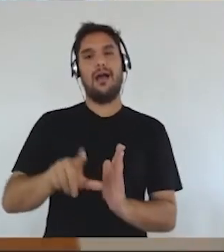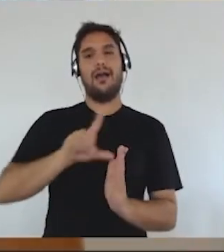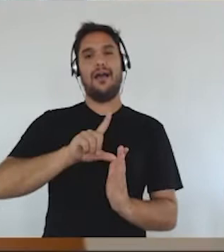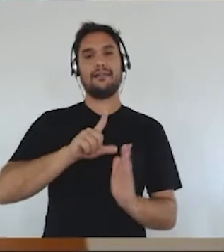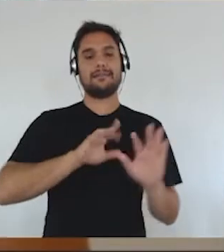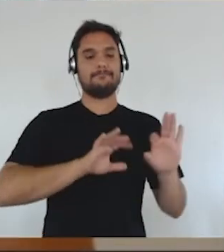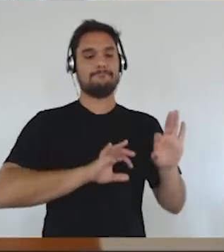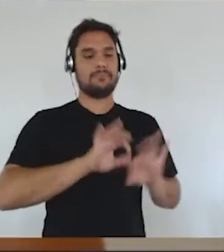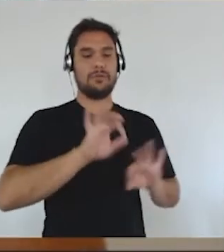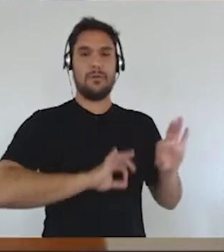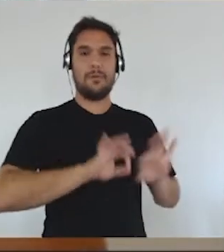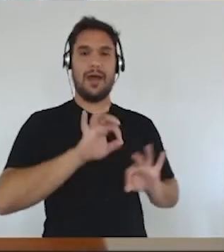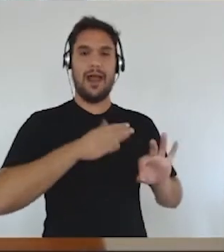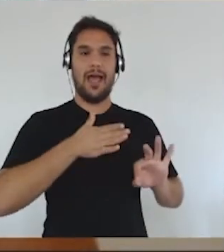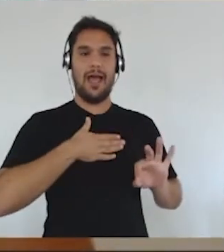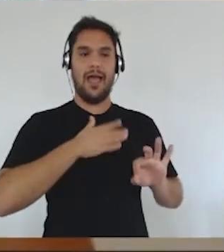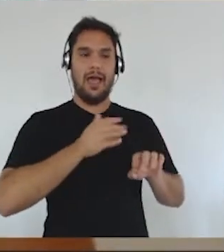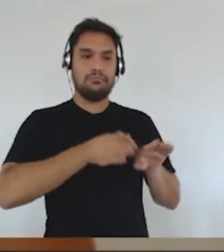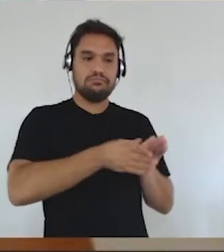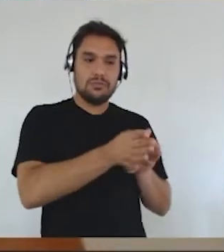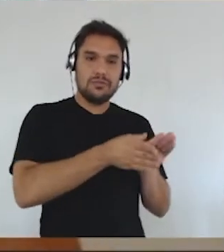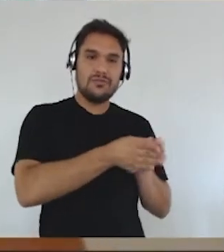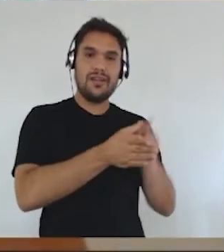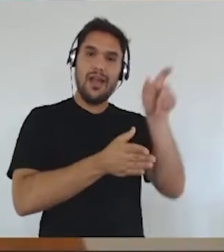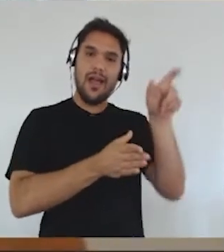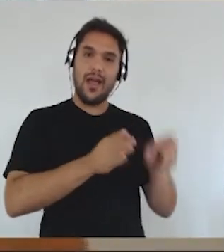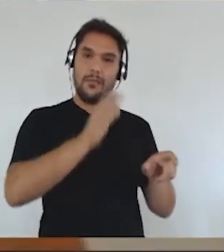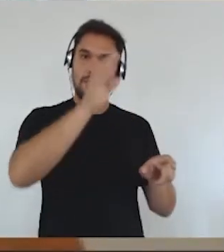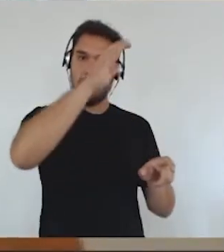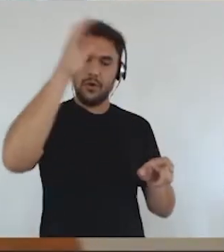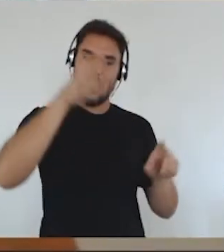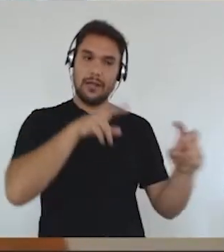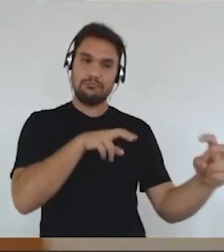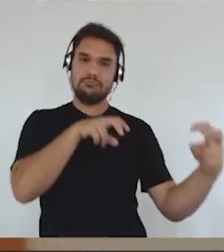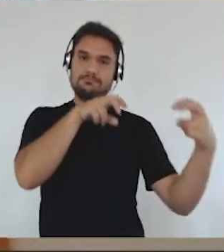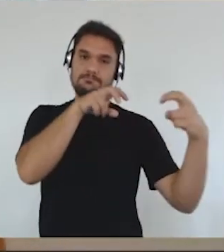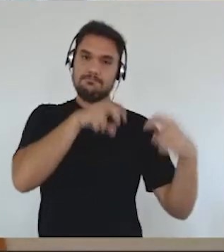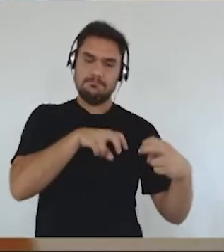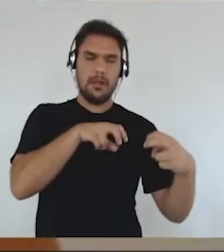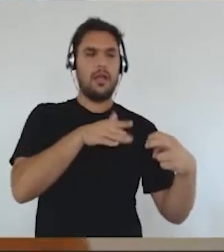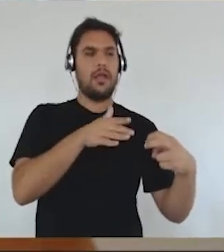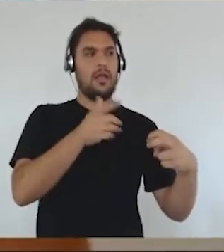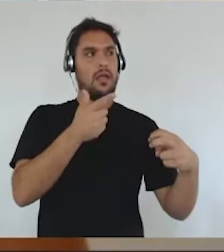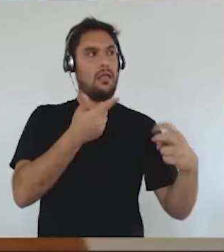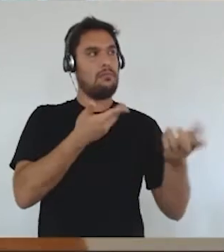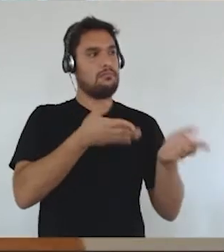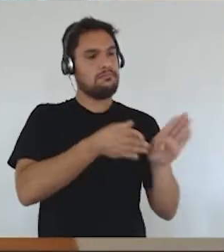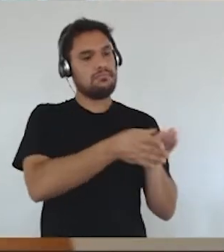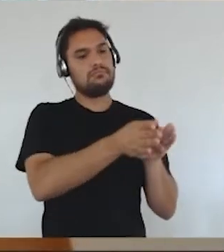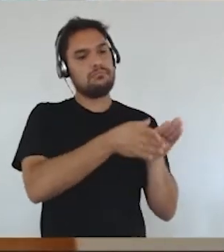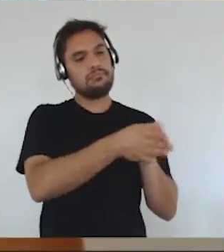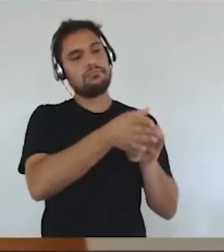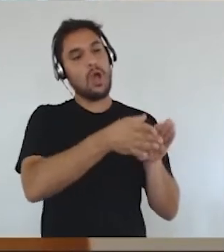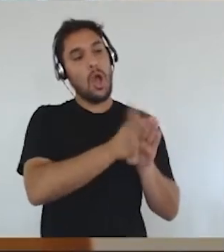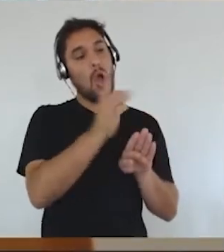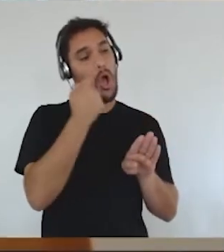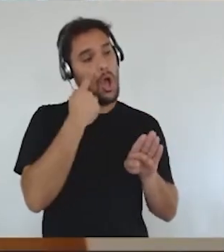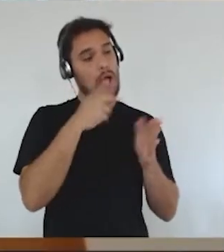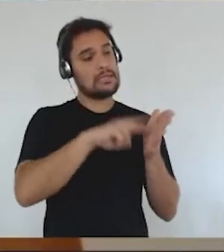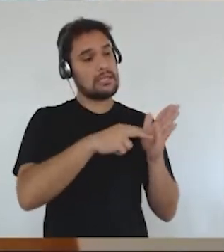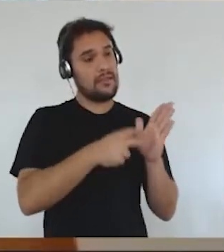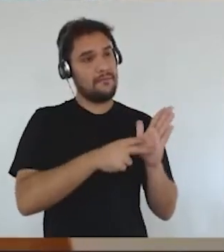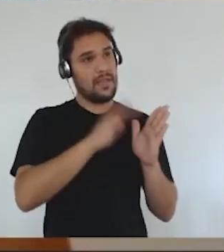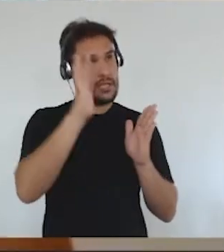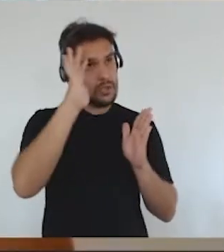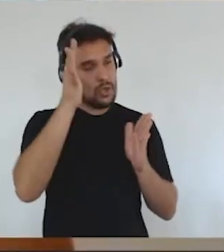antes, preparar o seu cliente antes, senta com o seu cliente, orienta para ele o que significam as